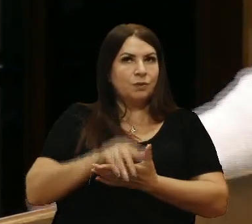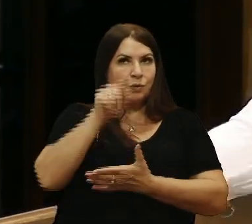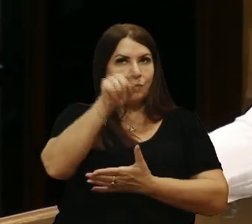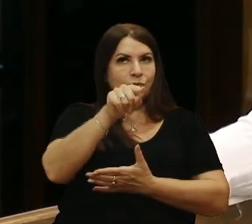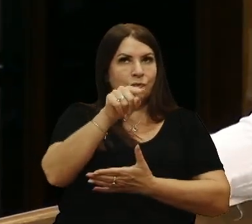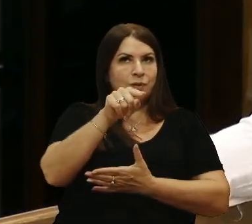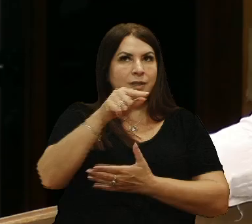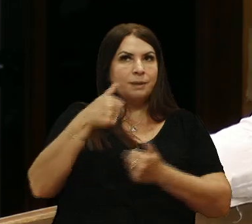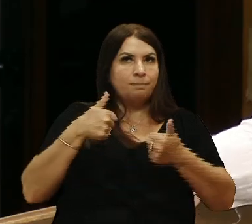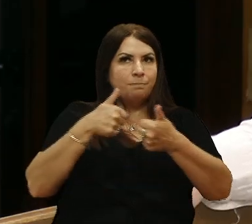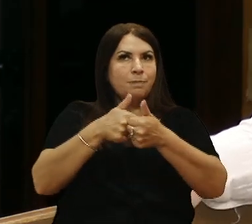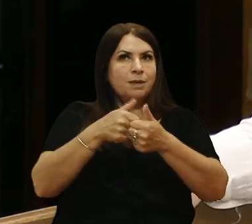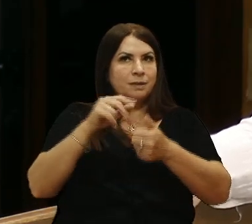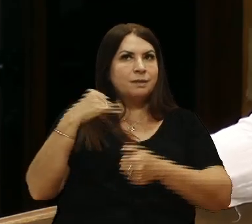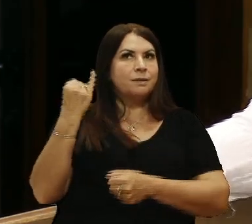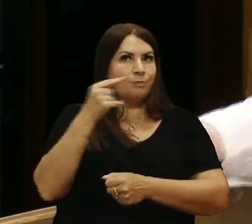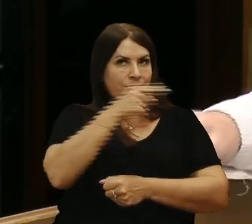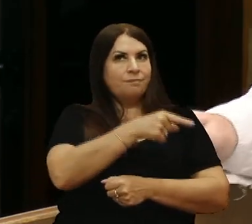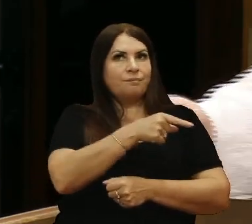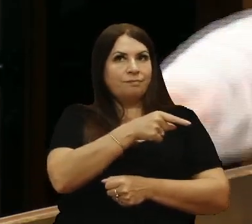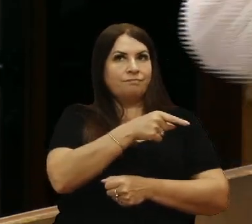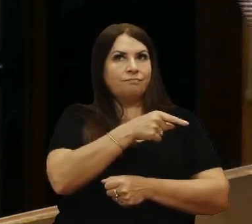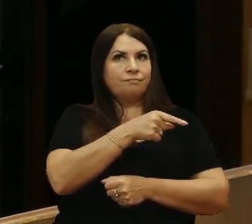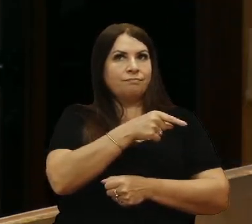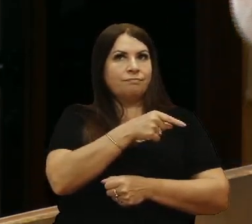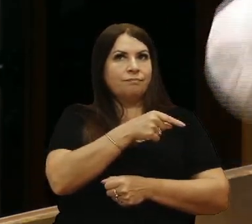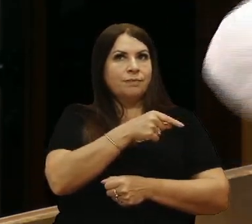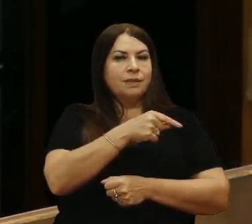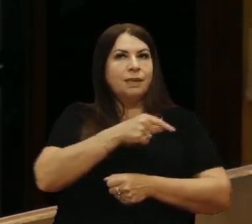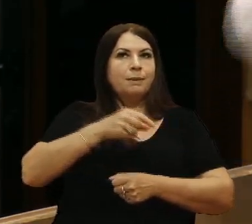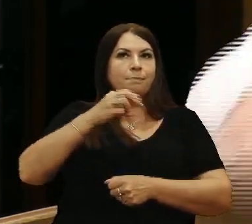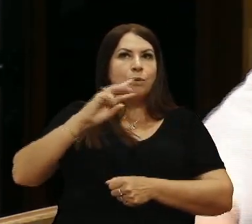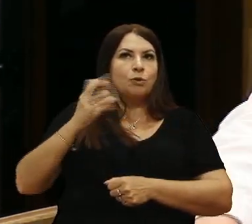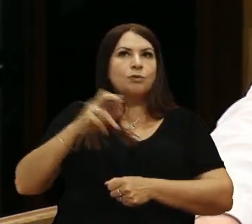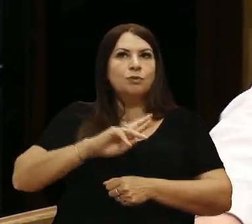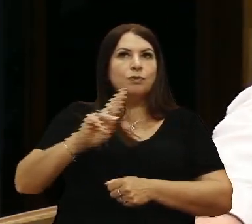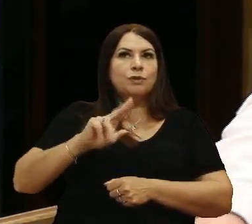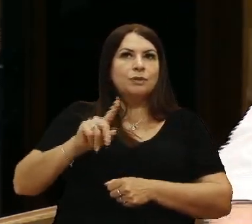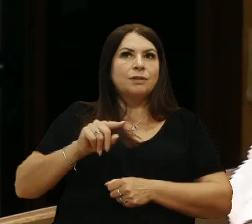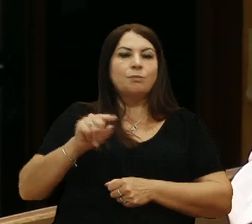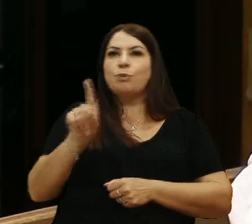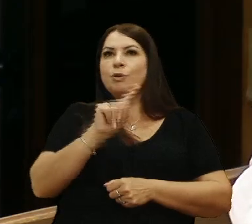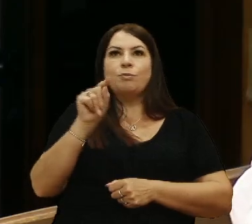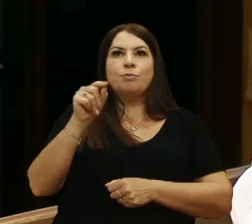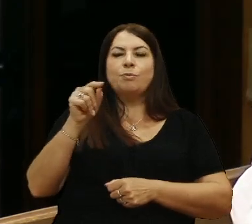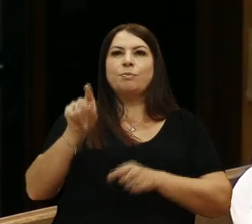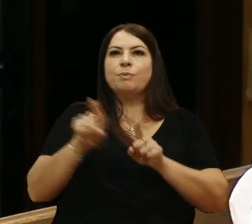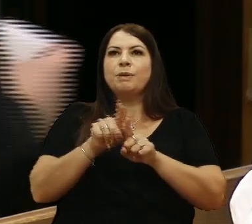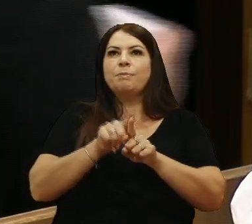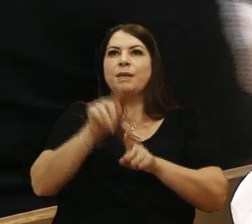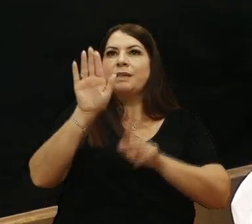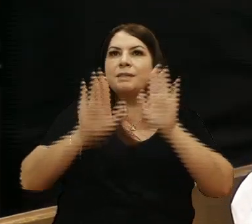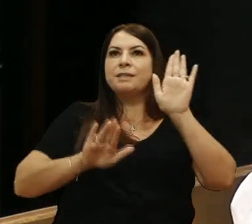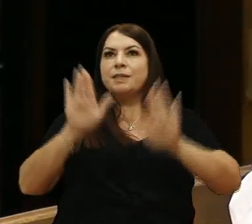temos proximidade significativa. Dispêndio de milhões de reais por dispensa de licitação, vereador Capitão Ramon.